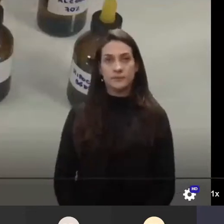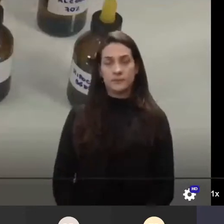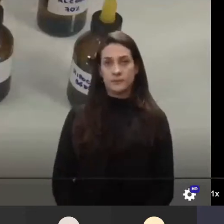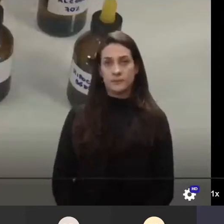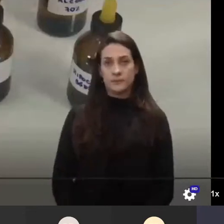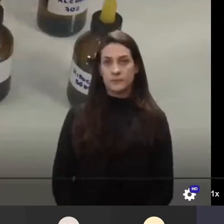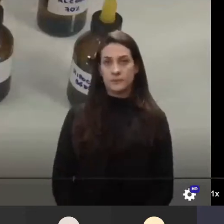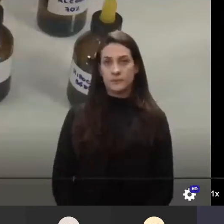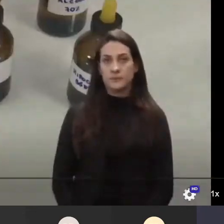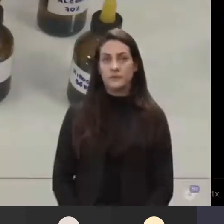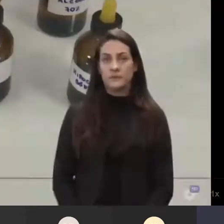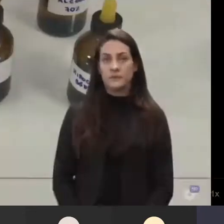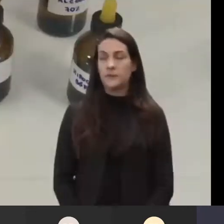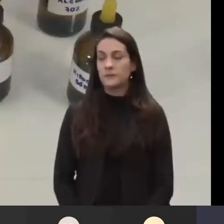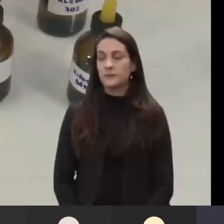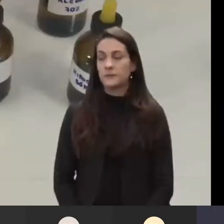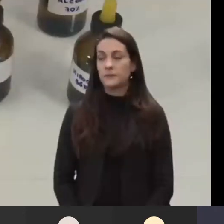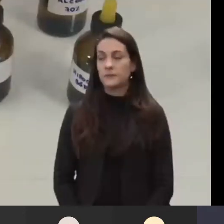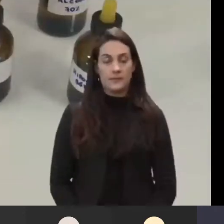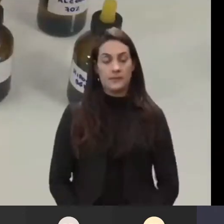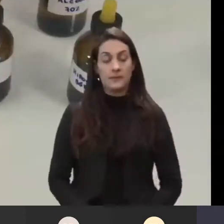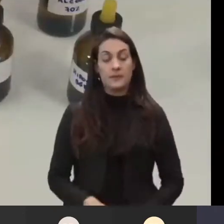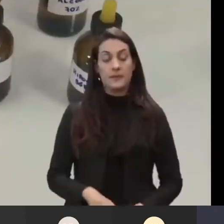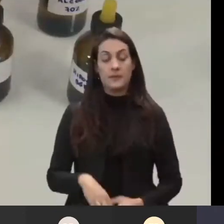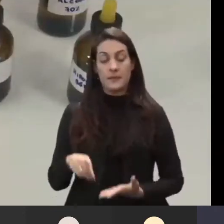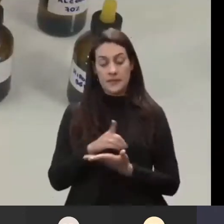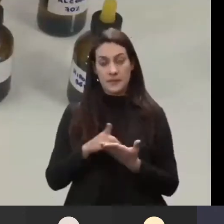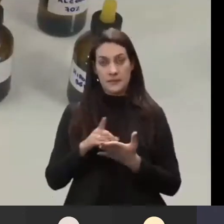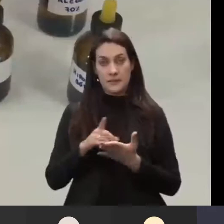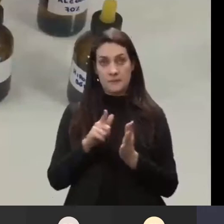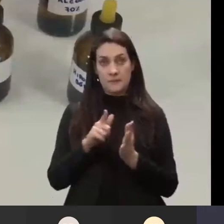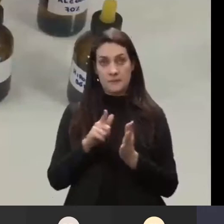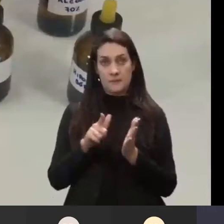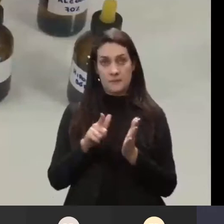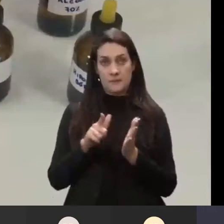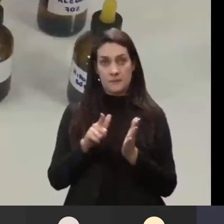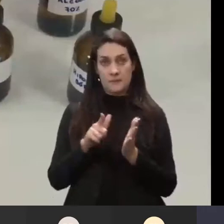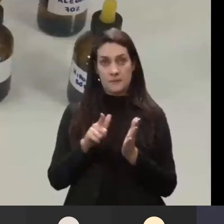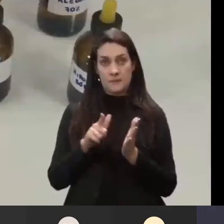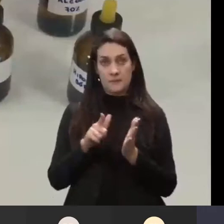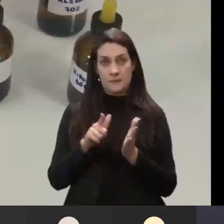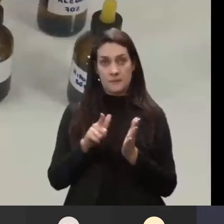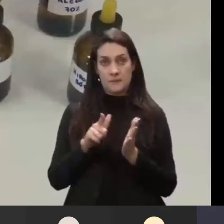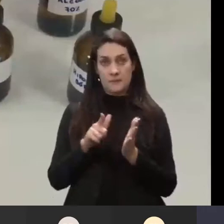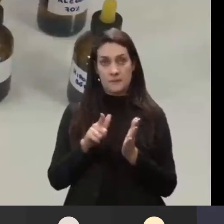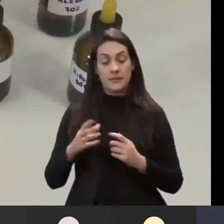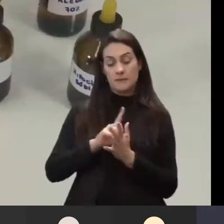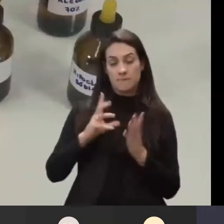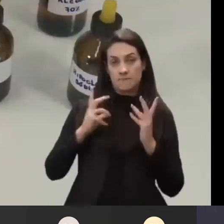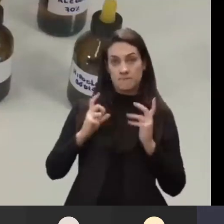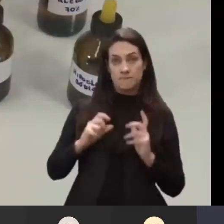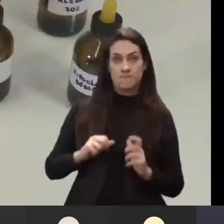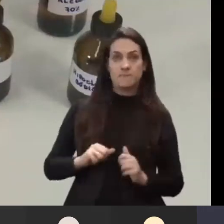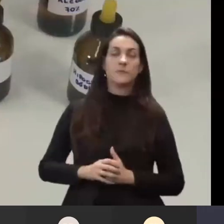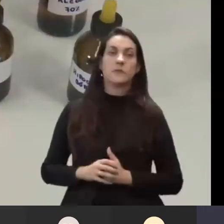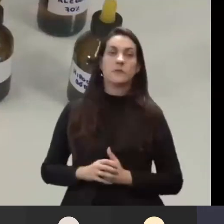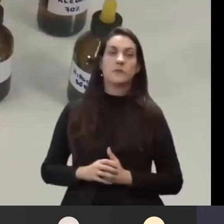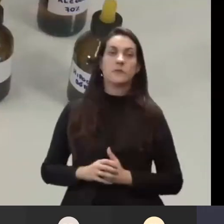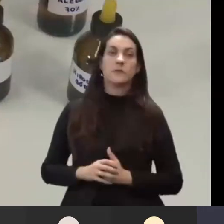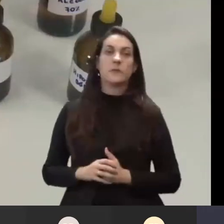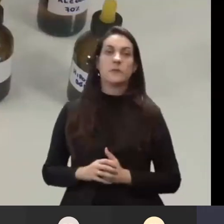Os discos de papel filtro, eles precisam ser esterilizados. Então, reparei que a tinta, a fita da autoclave nos mostra a